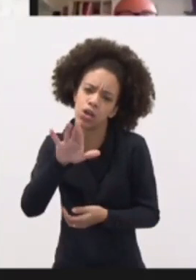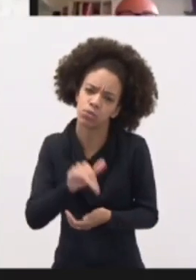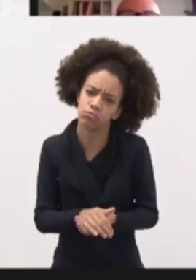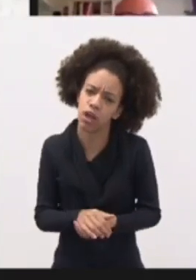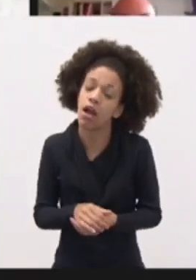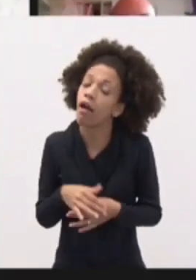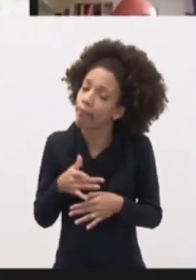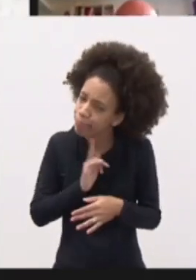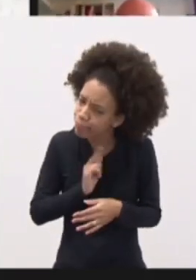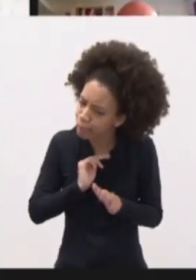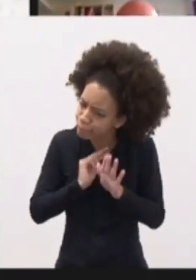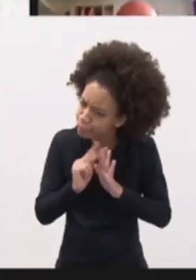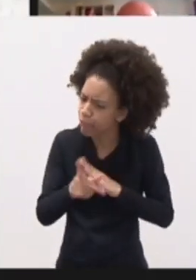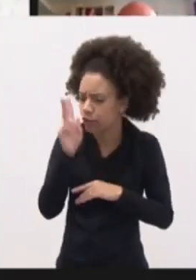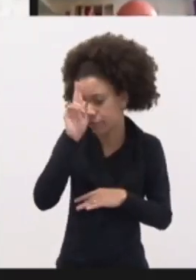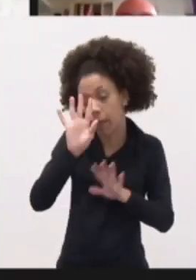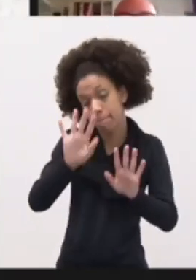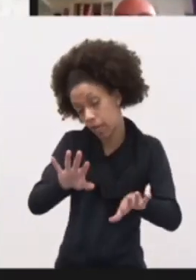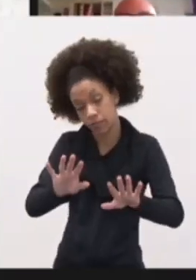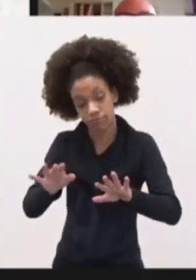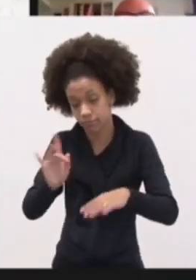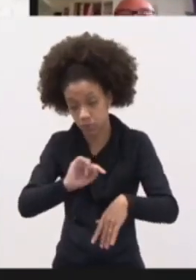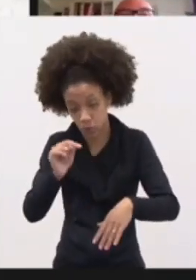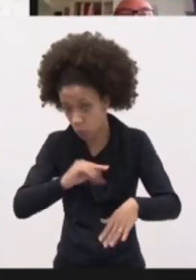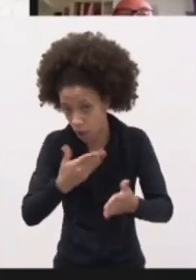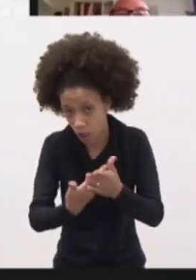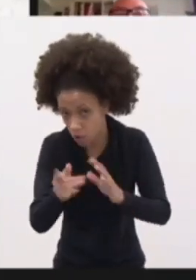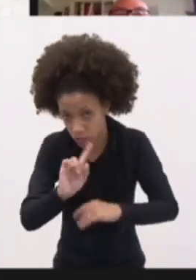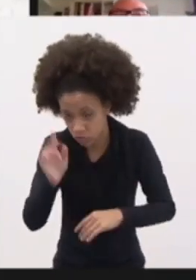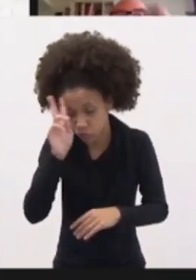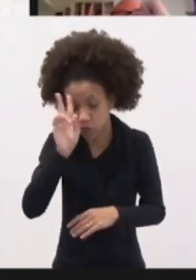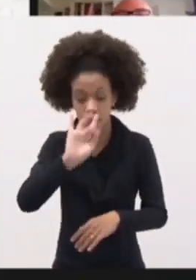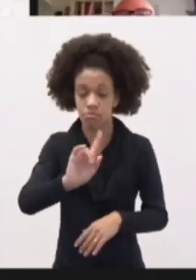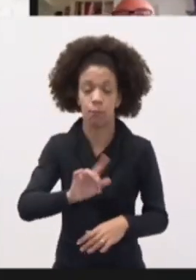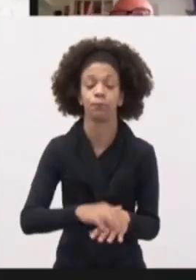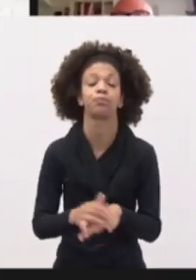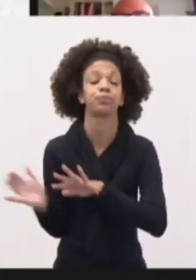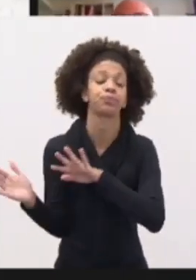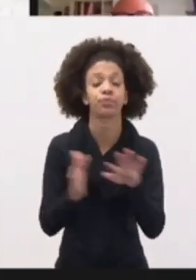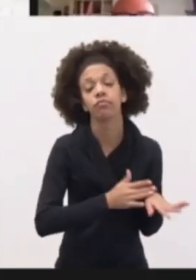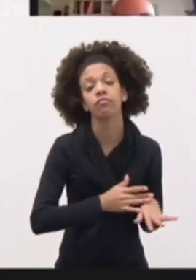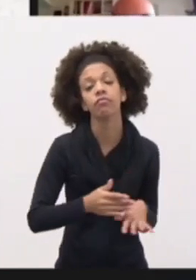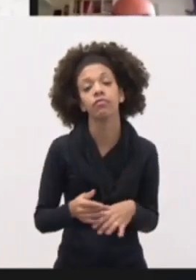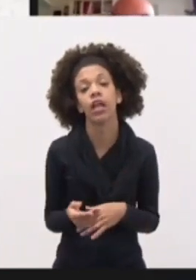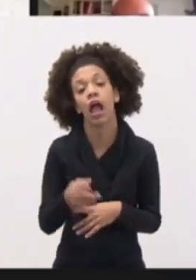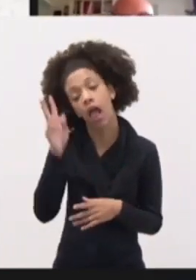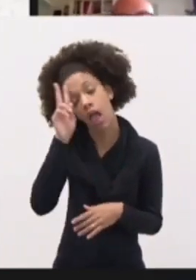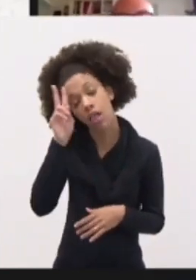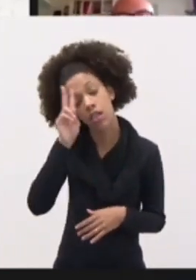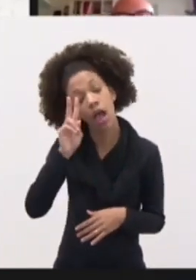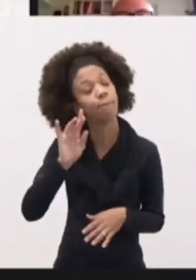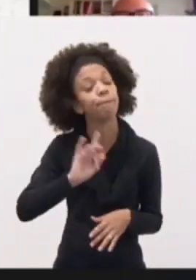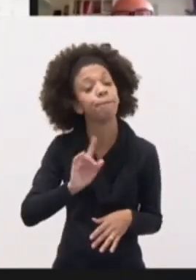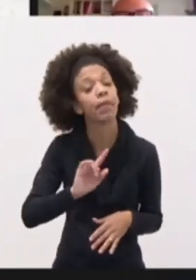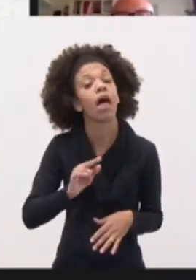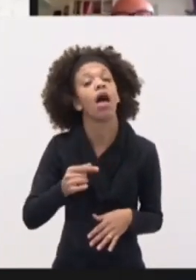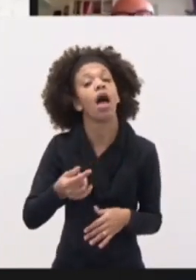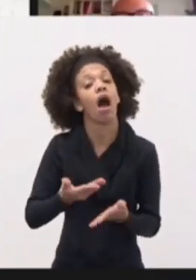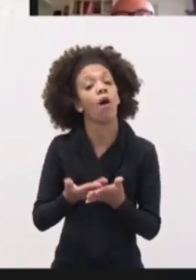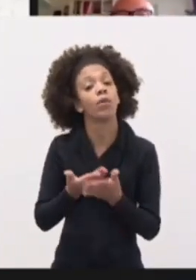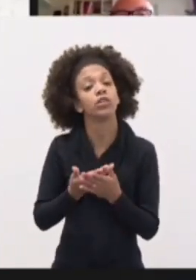aí. Bom, mas não é aula de história hoje, é aula de tecnologia. E aí, o que a professora Cíntia fez?